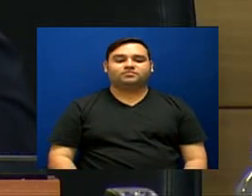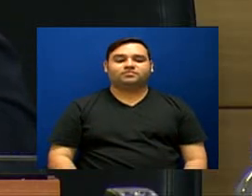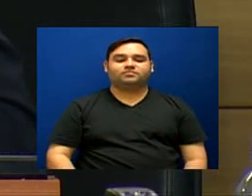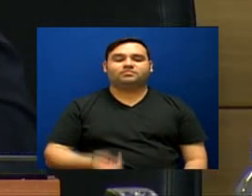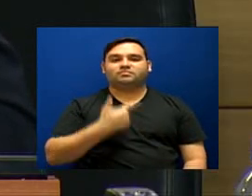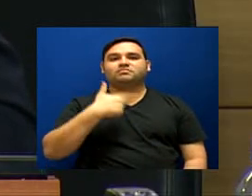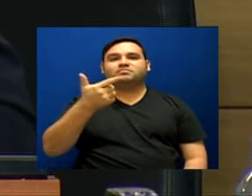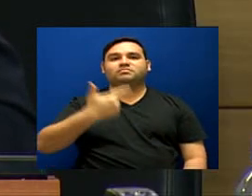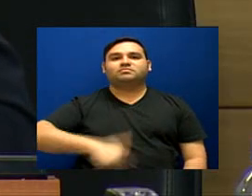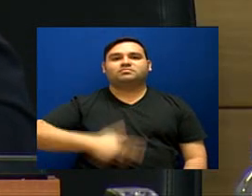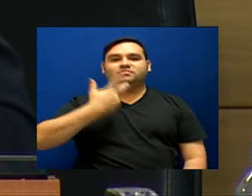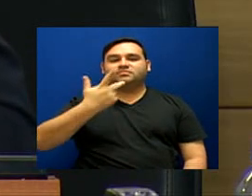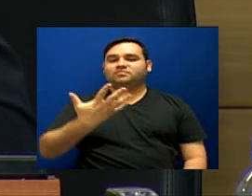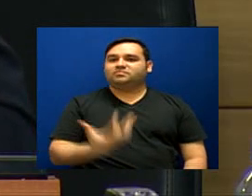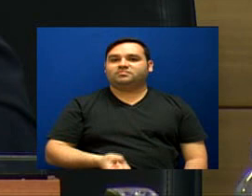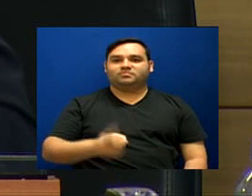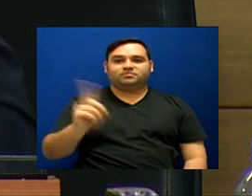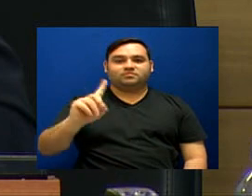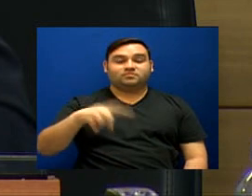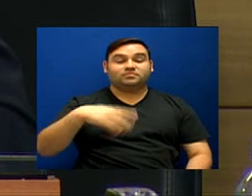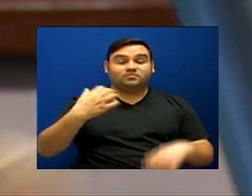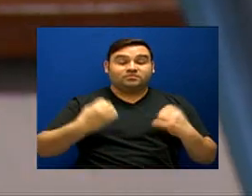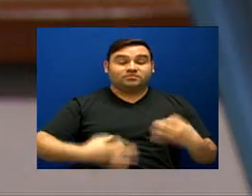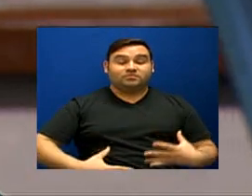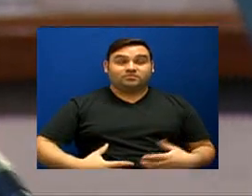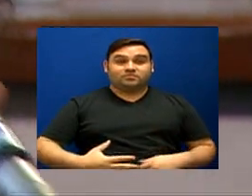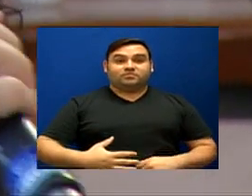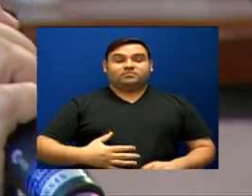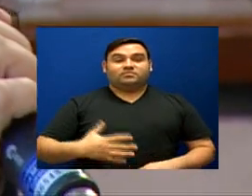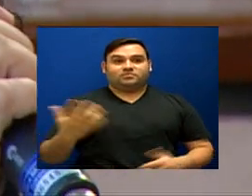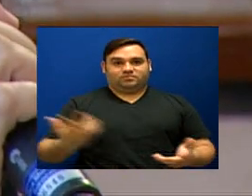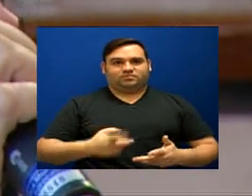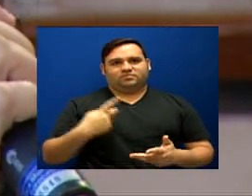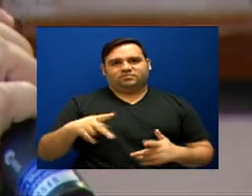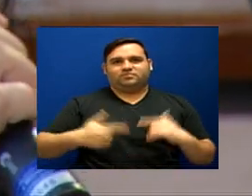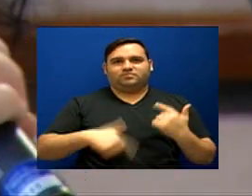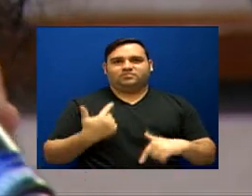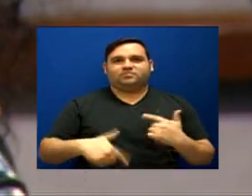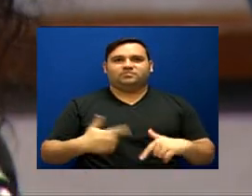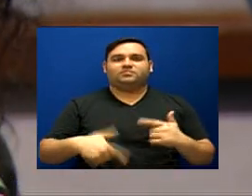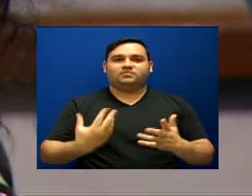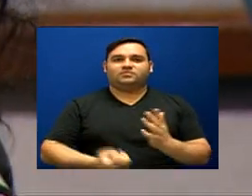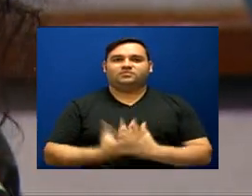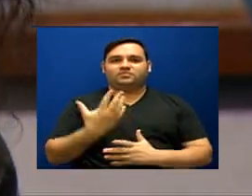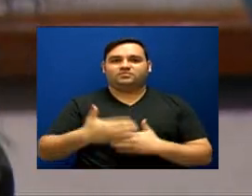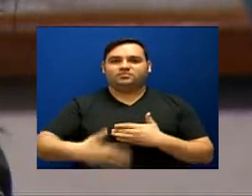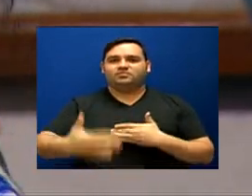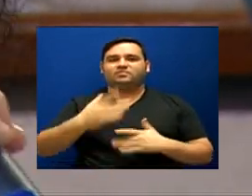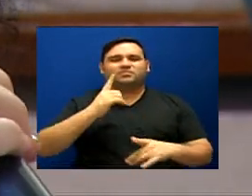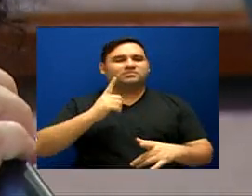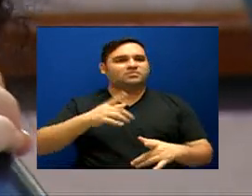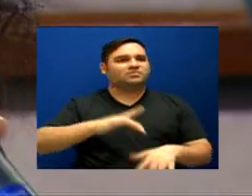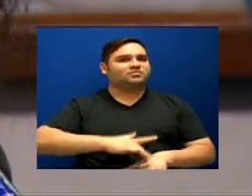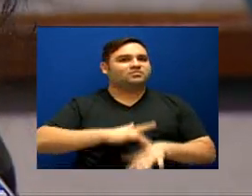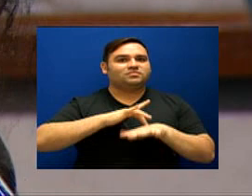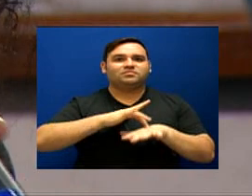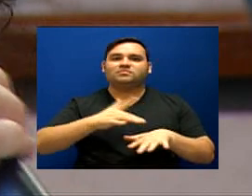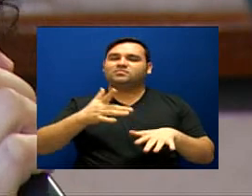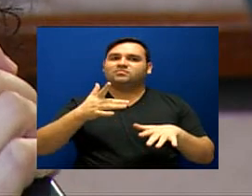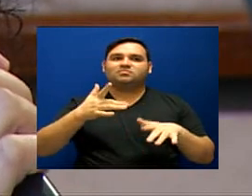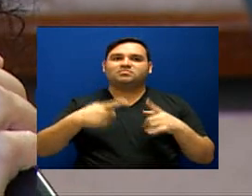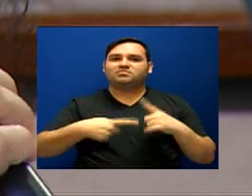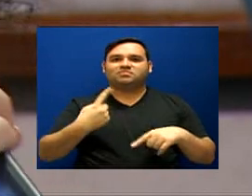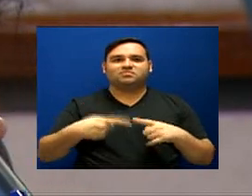Eu afirmo meu voto não, dizendo que esse cargo comissionado que será criado é um absurdo, não tem